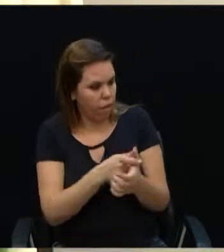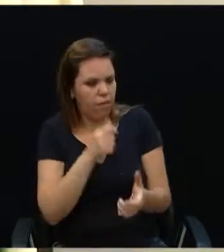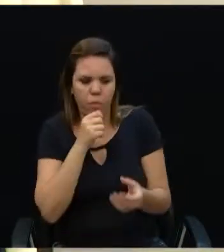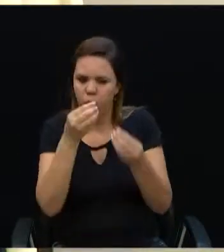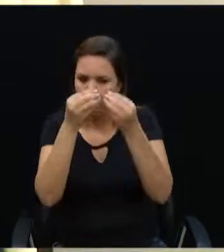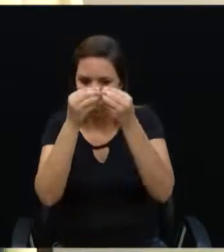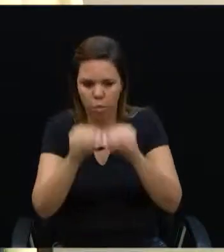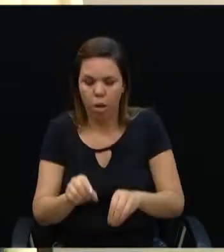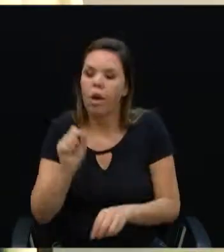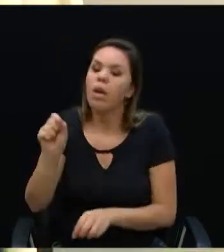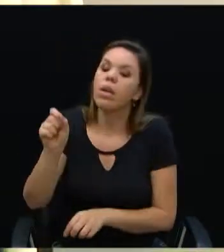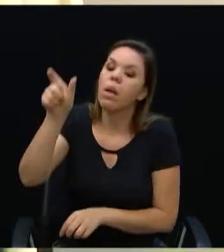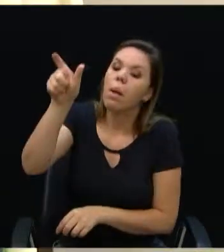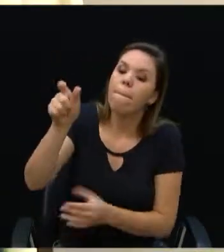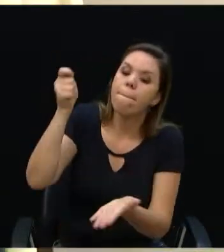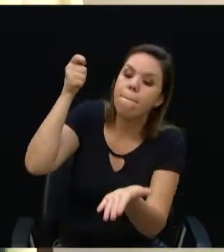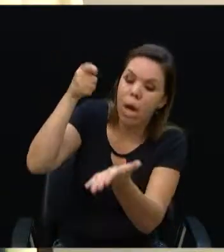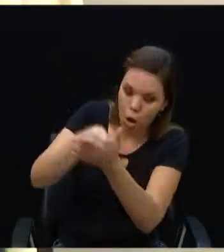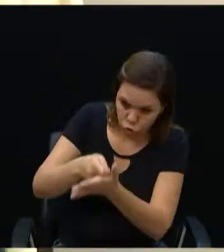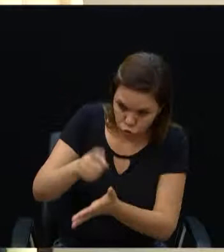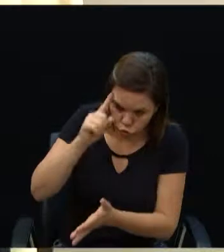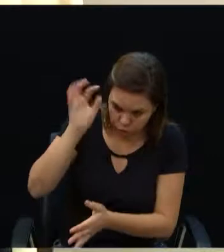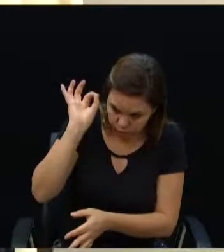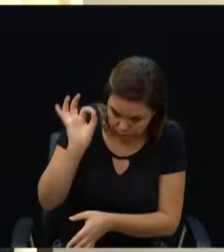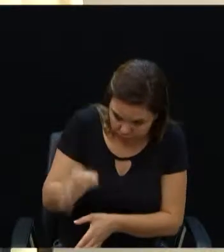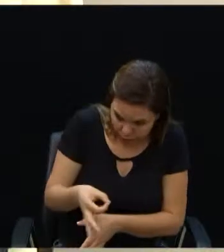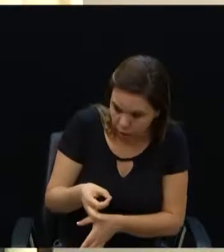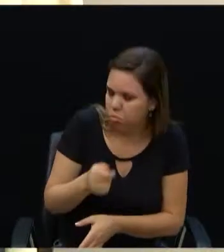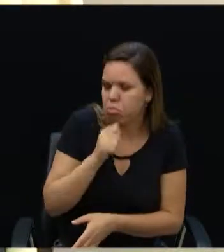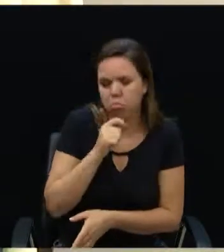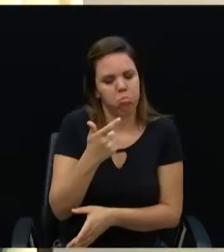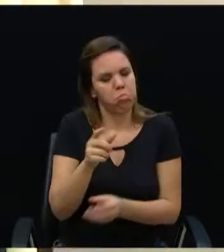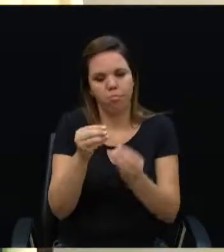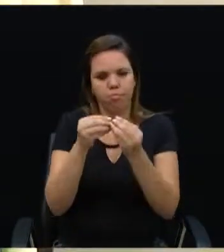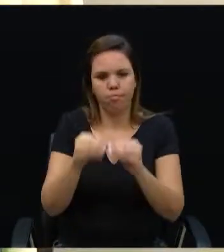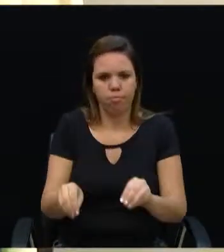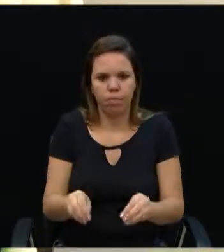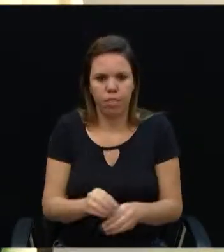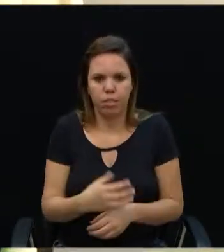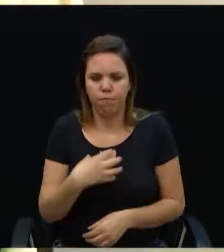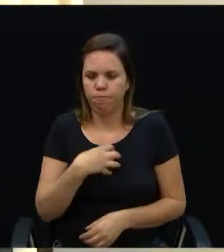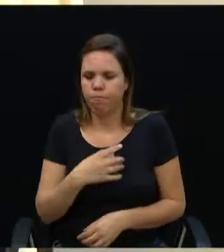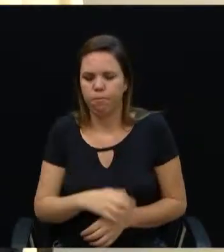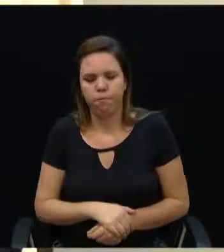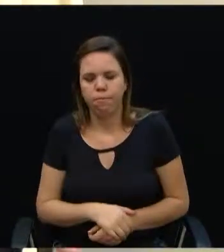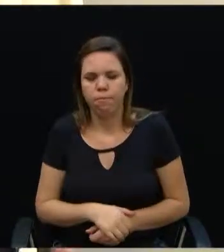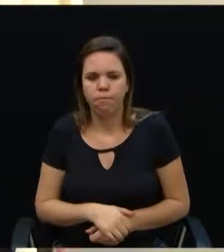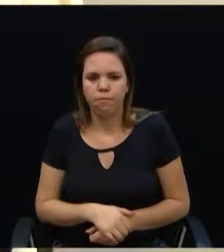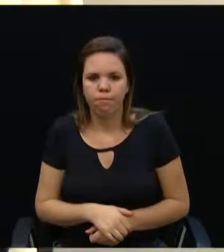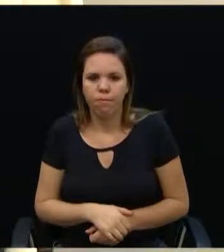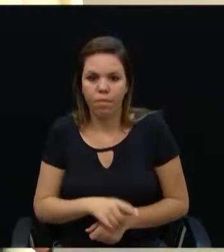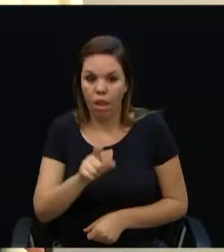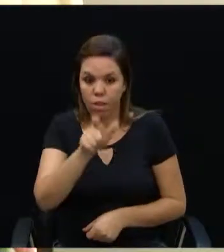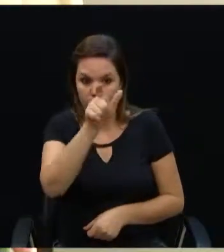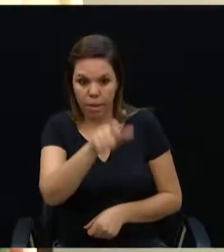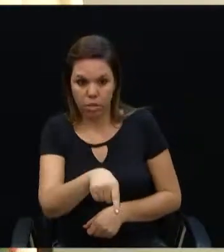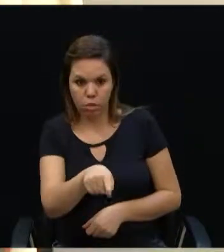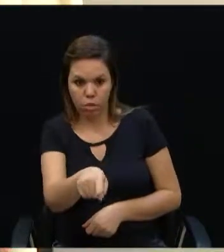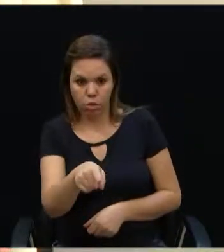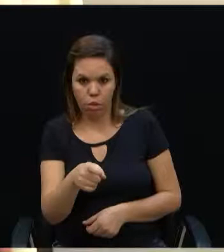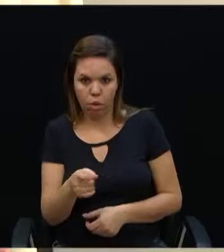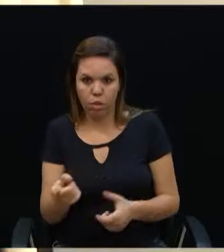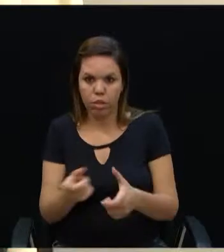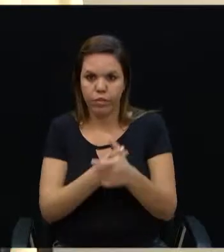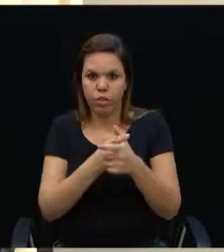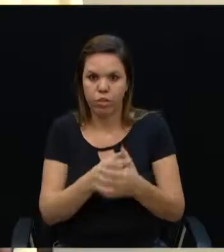Quem pagou seus impostos em dia não vai ser, em tese, se sentir prejudicado, porque esse devedor ele